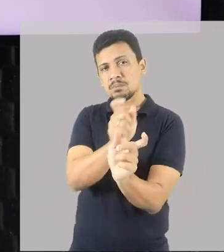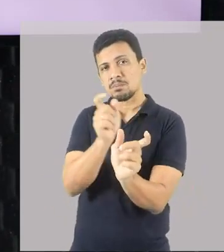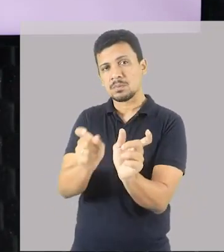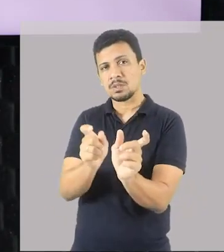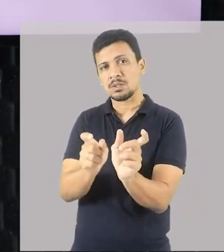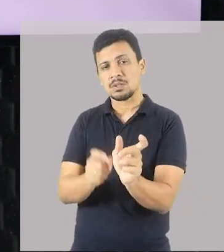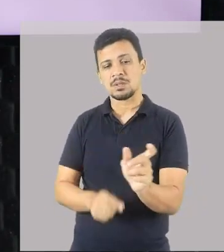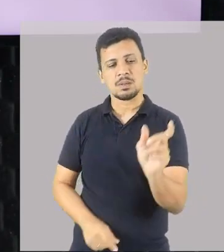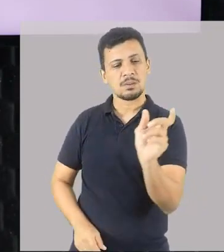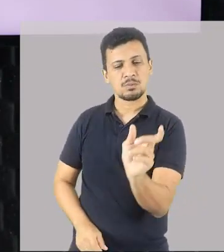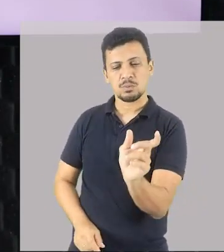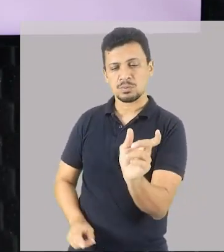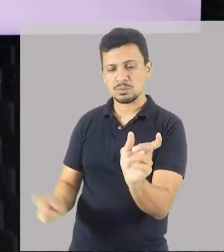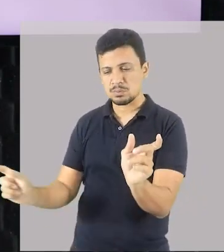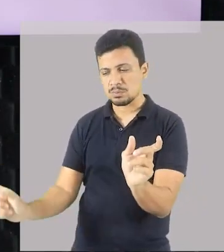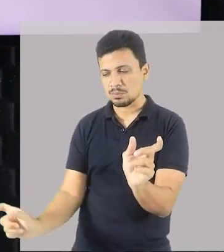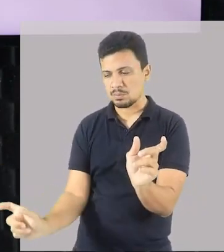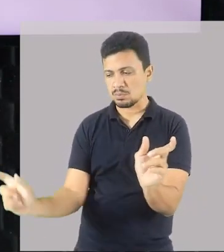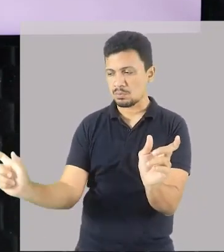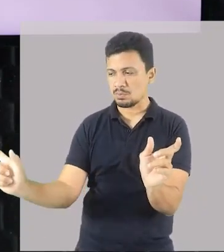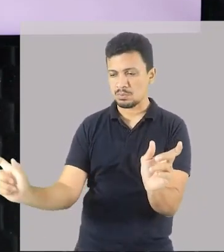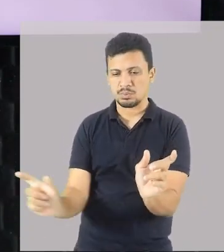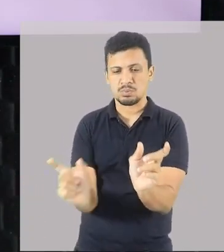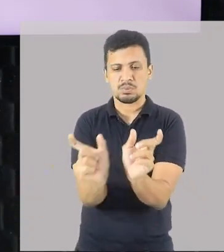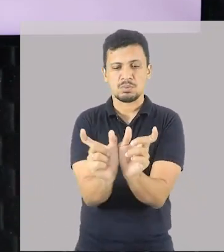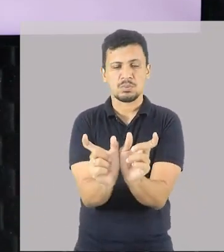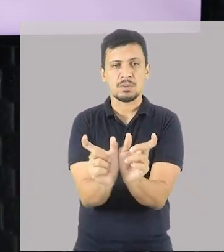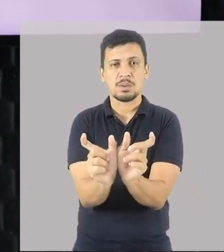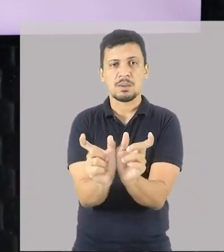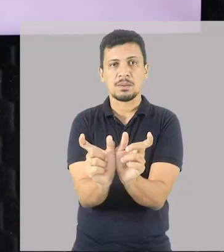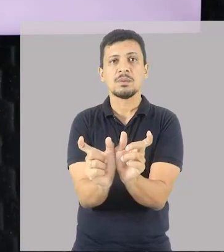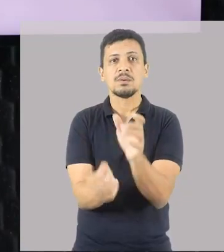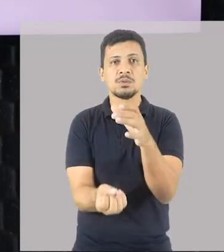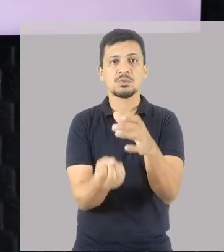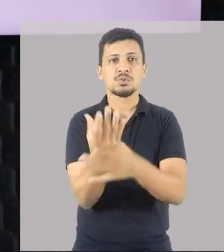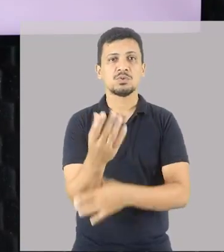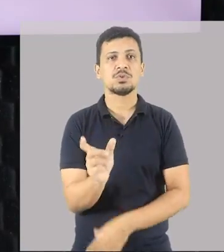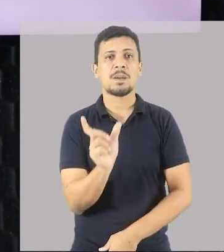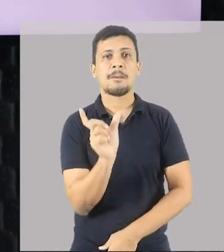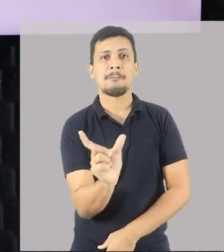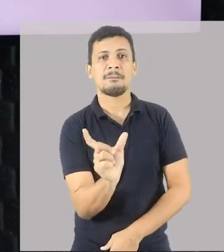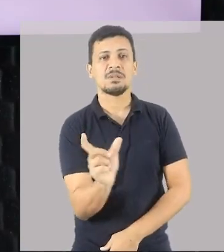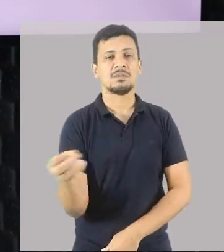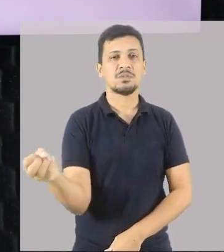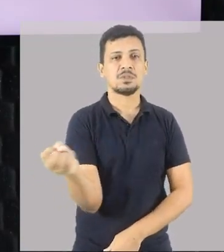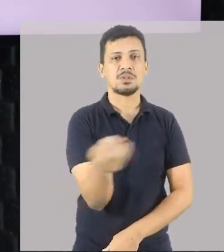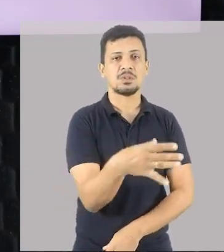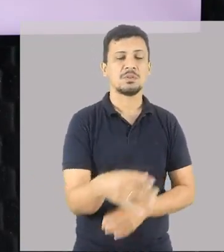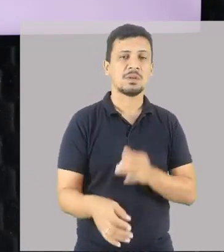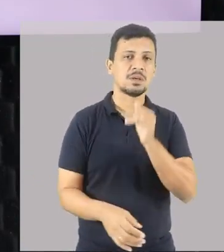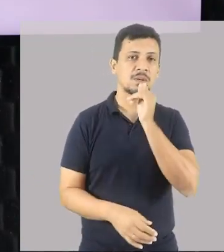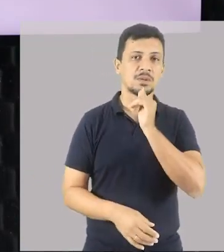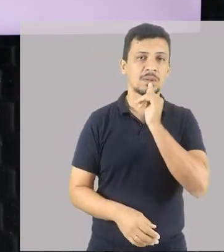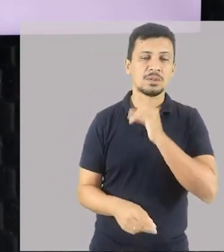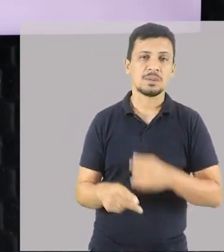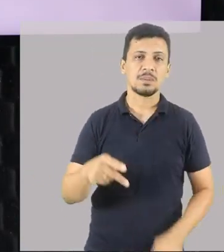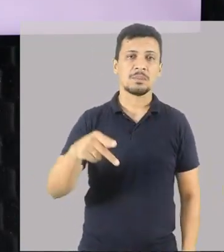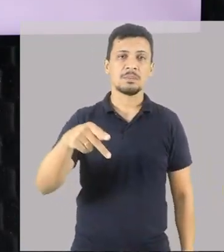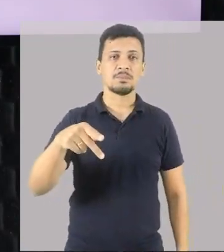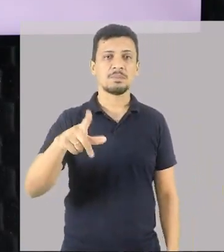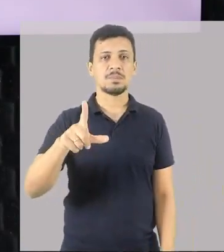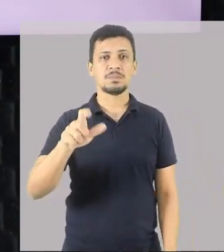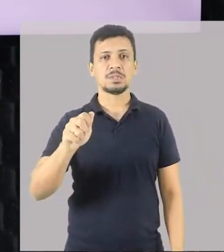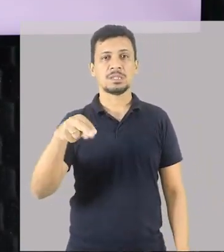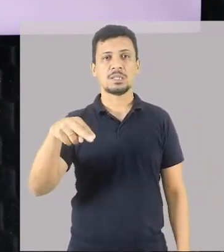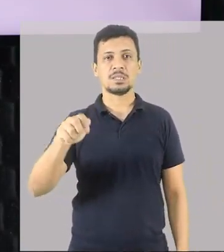mais radicais para formar uma nova palavra. É o que acontece, por exemplo, com a palavra planalto. A